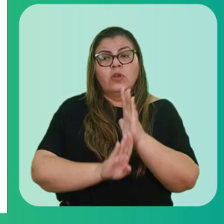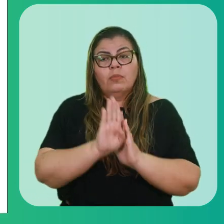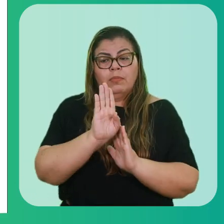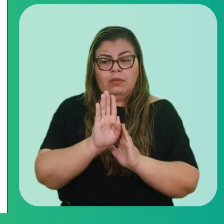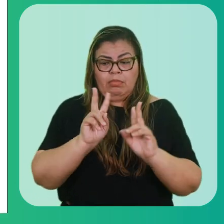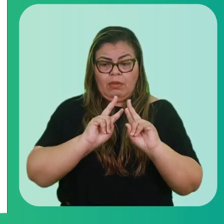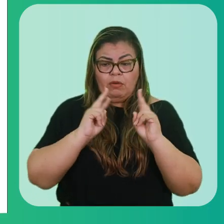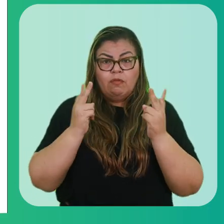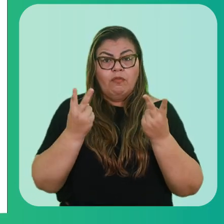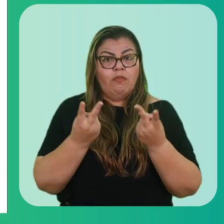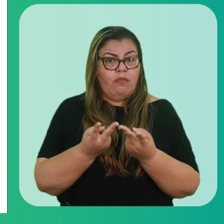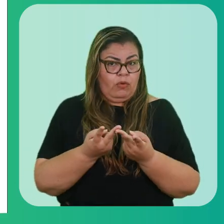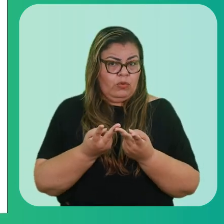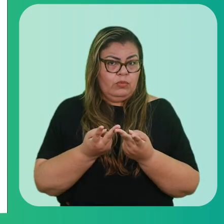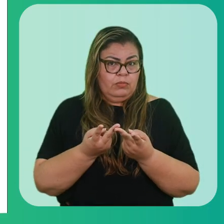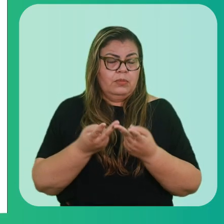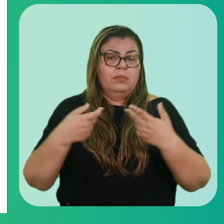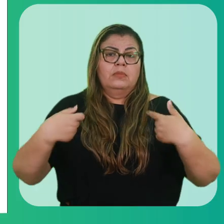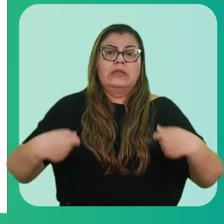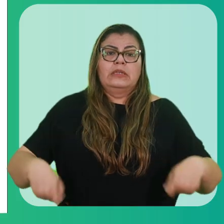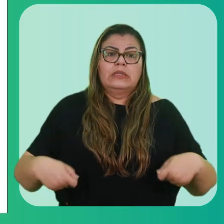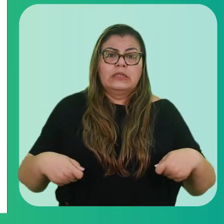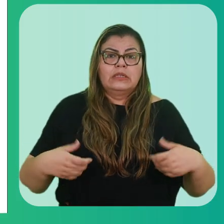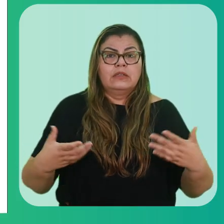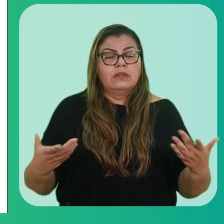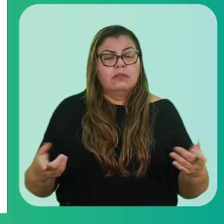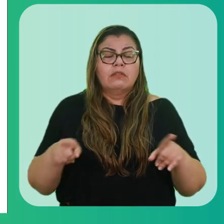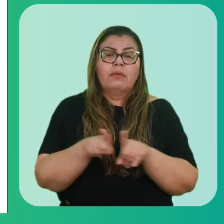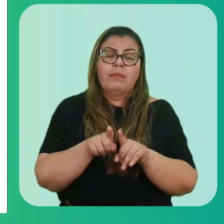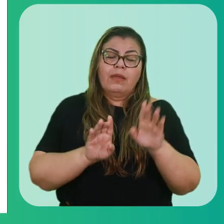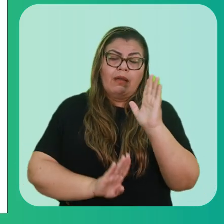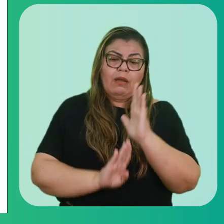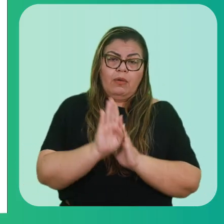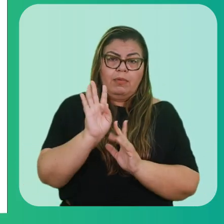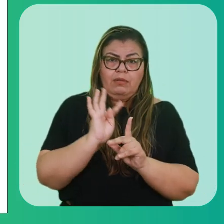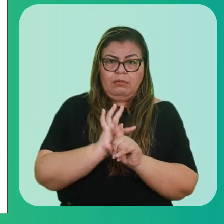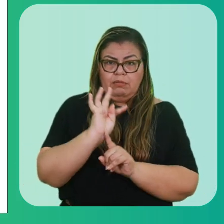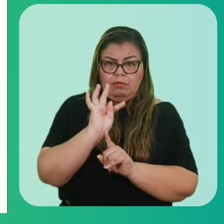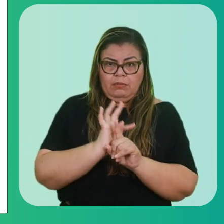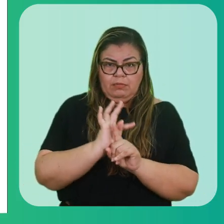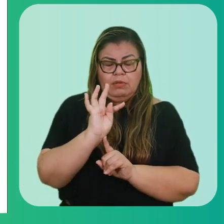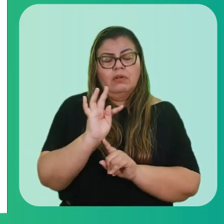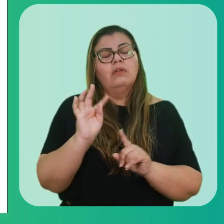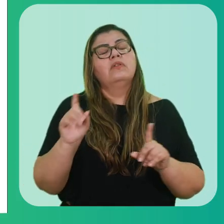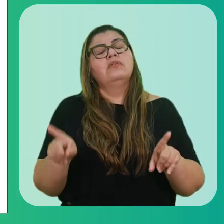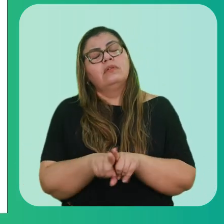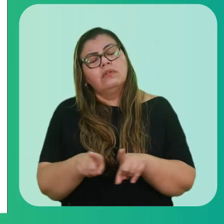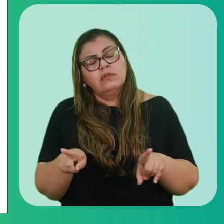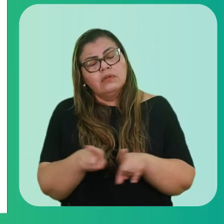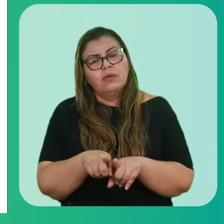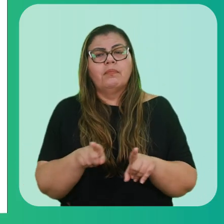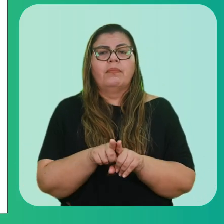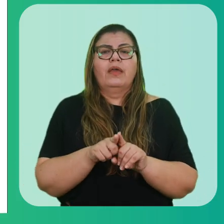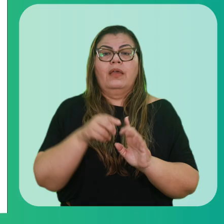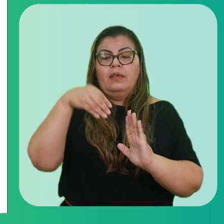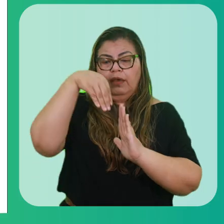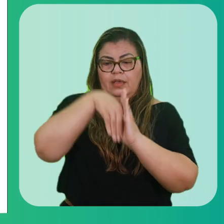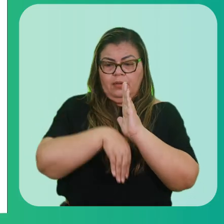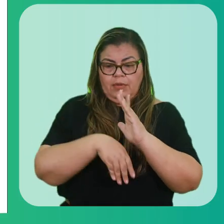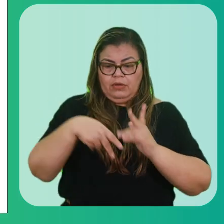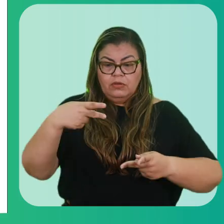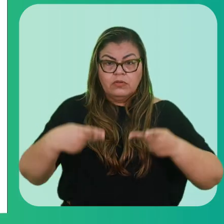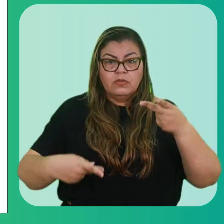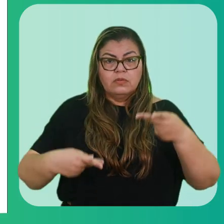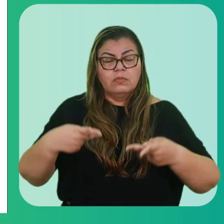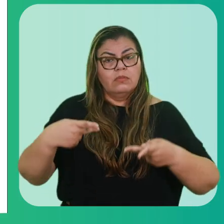sistema gasoso. E para aumentar o volume, o que eu preciso fazer? Aumentar a temperatura, porque o gás aquecido se expande, abaixar